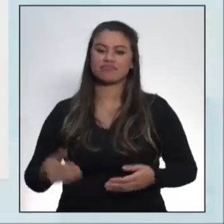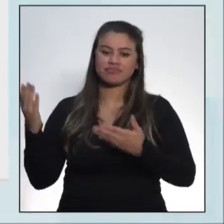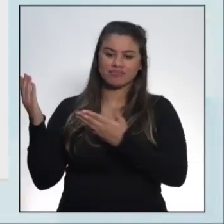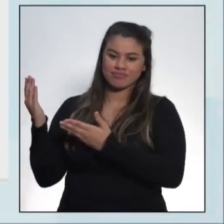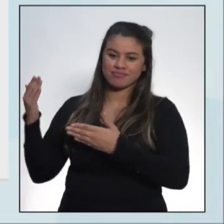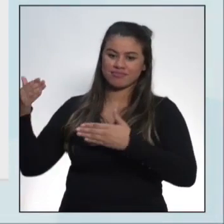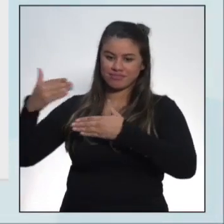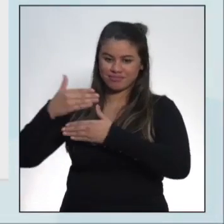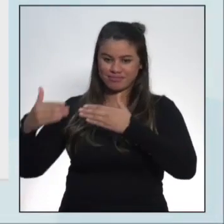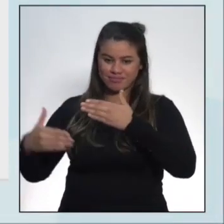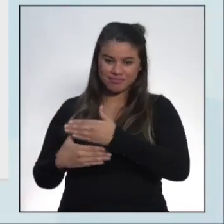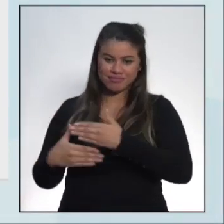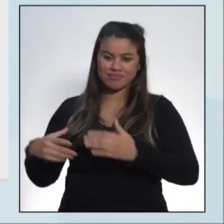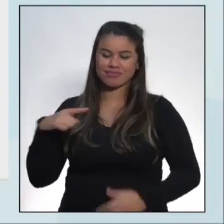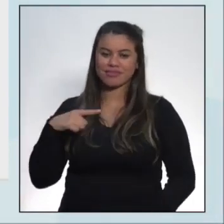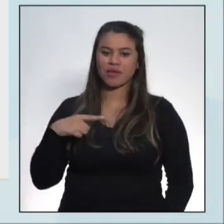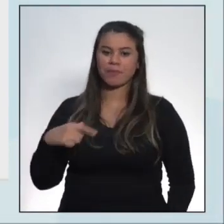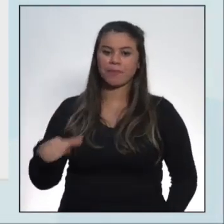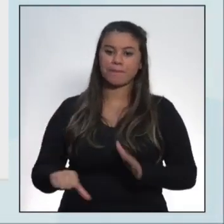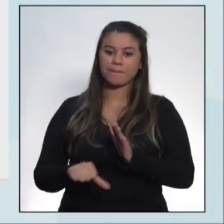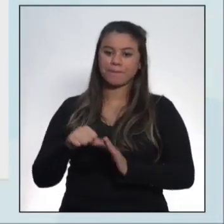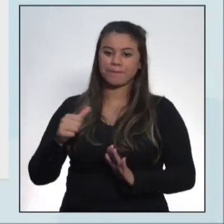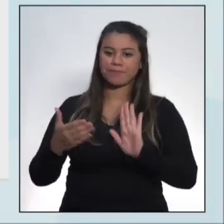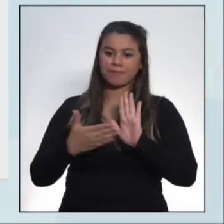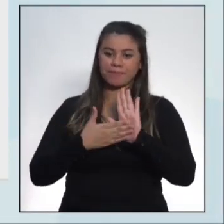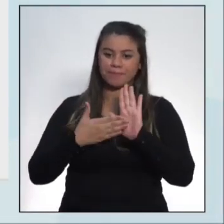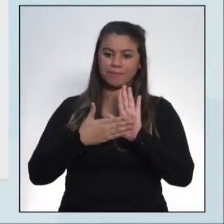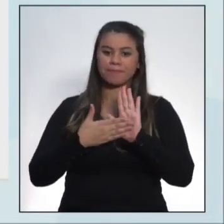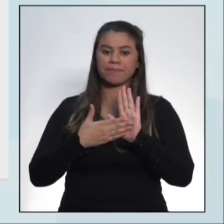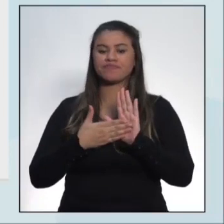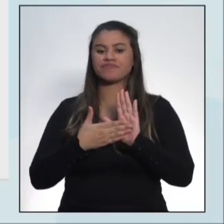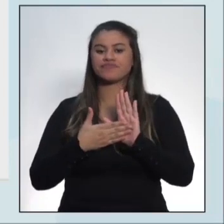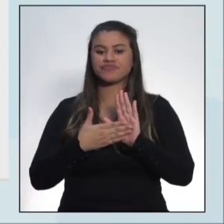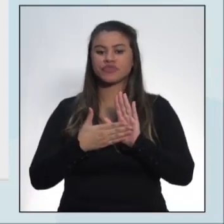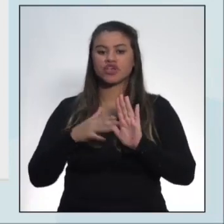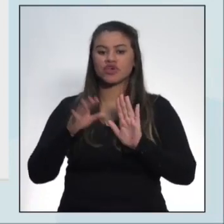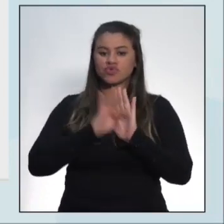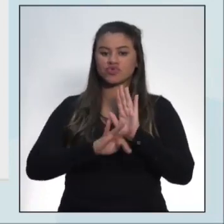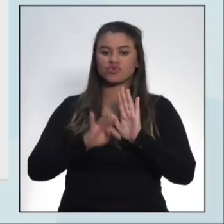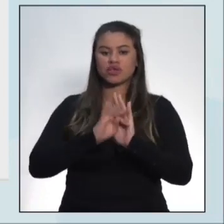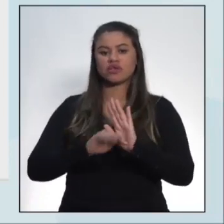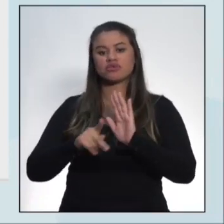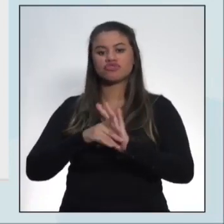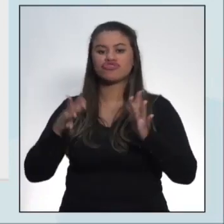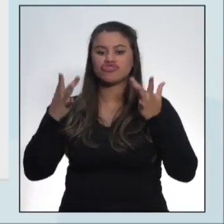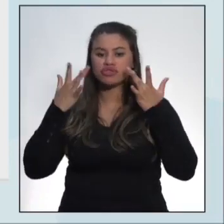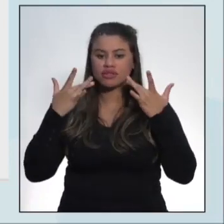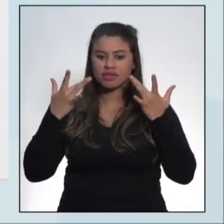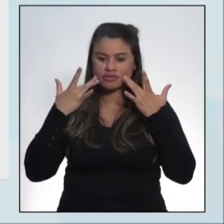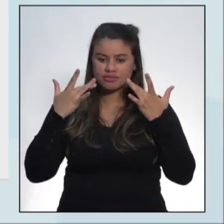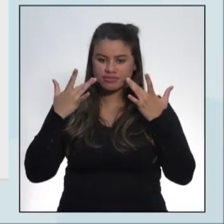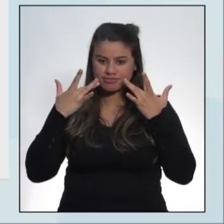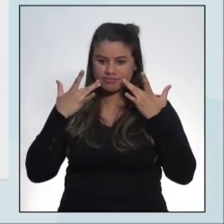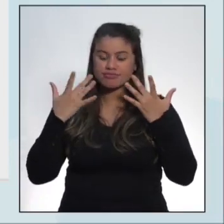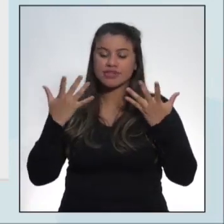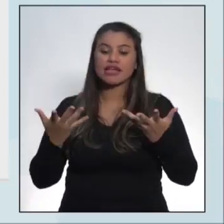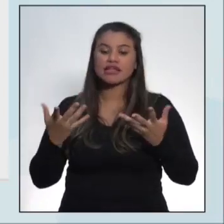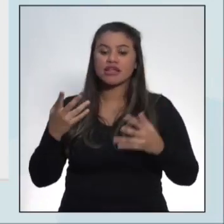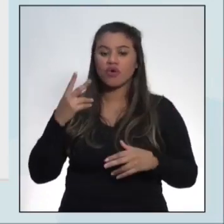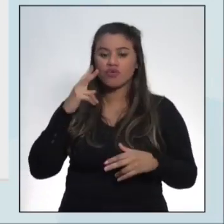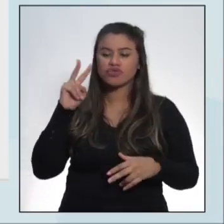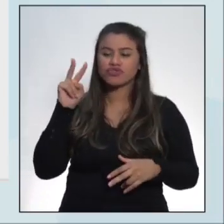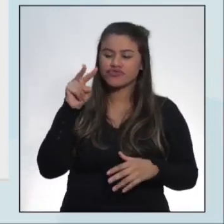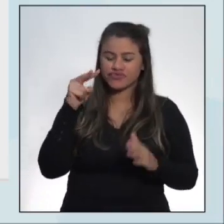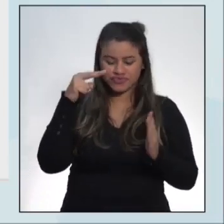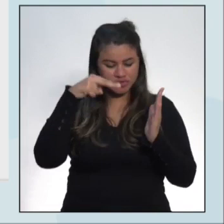agora nós temos a primeira página, né, de um texto teatral. Então, toda vez que você para ler um texto teatral, não é